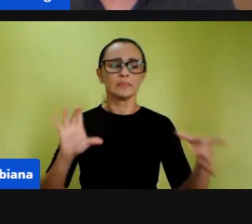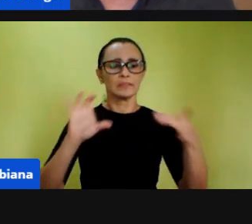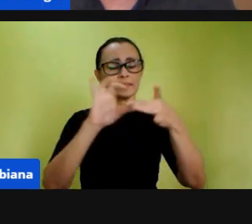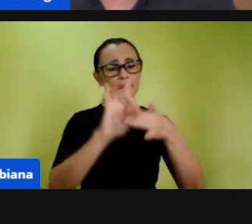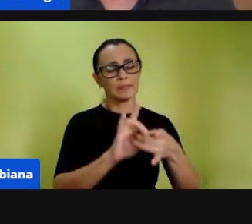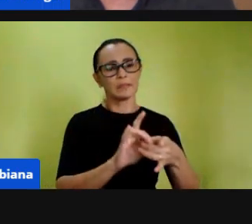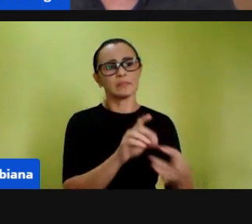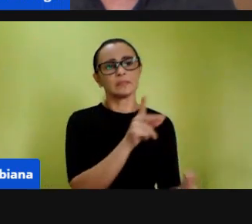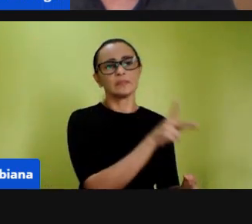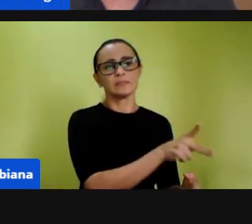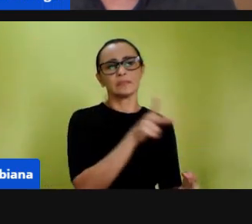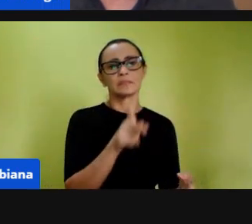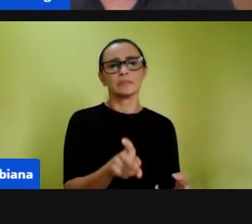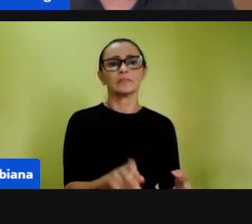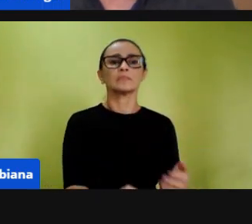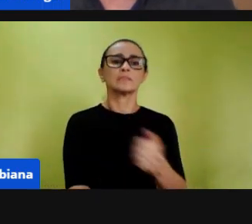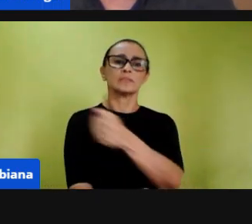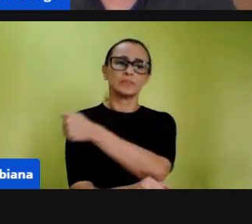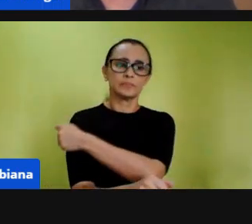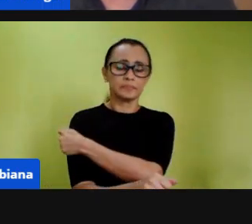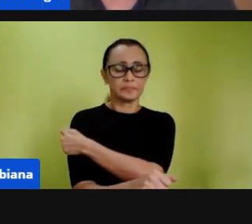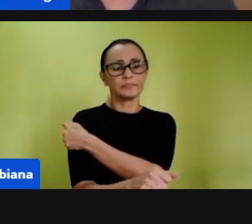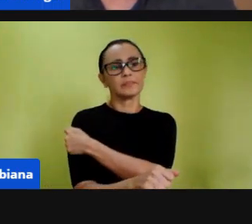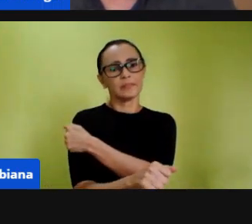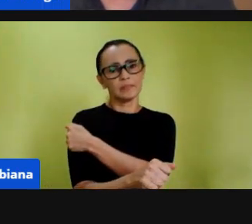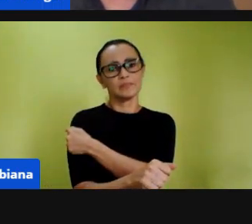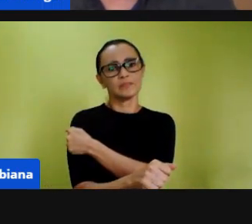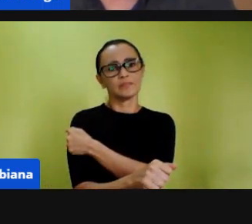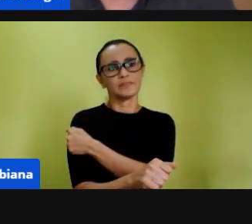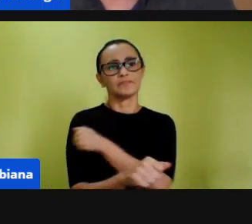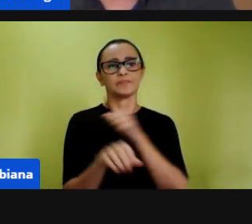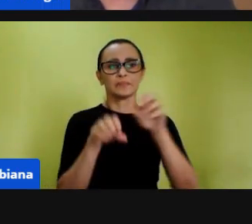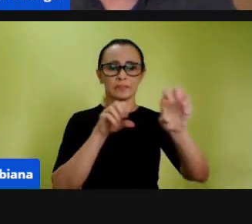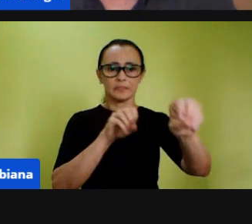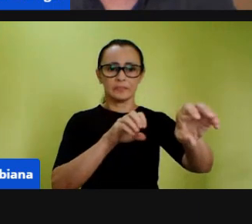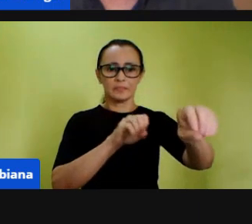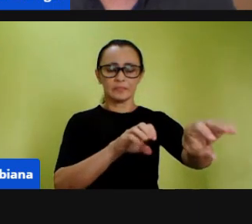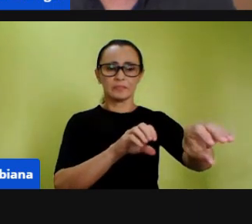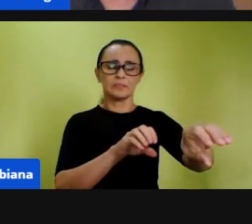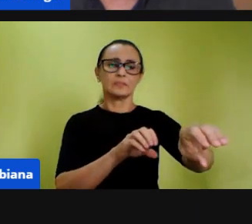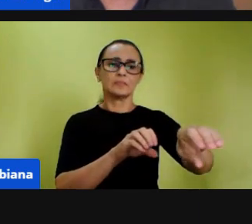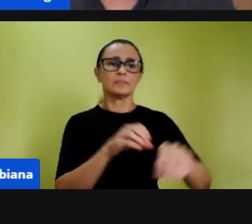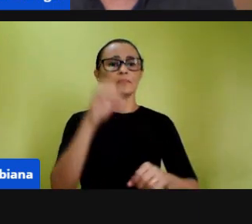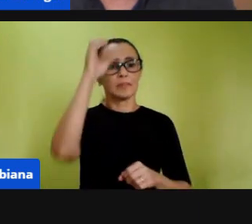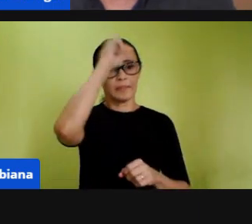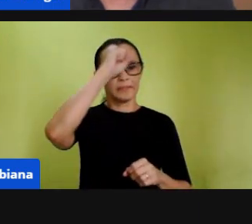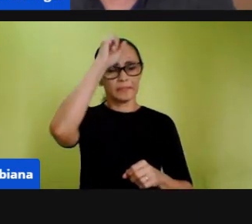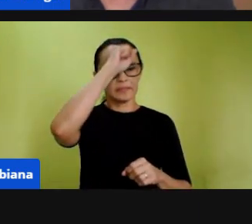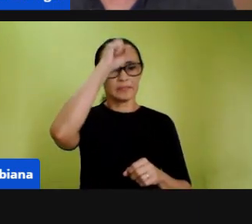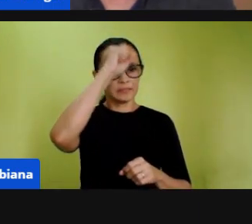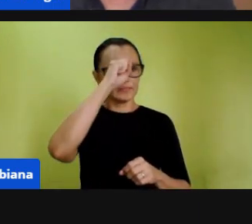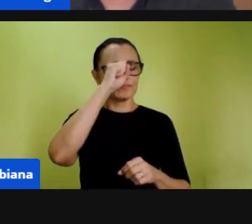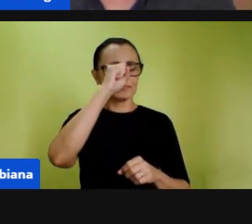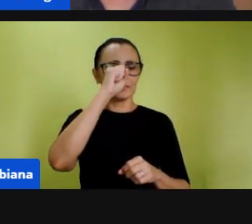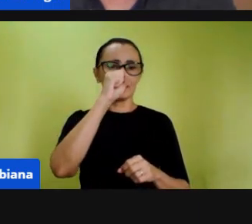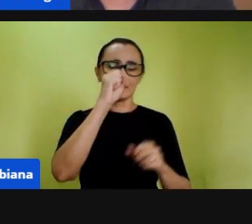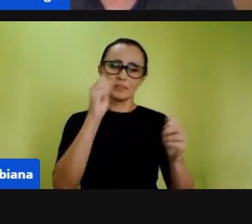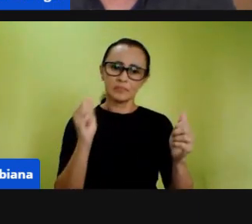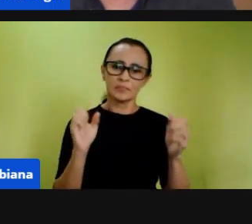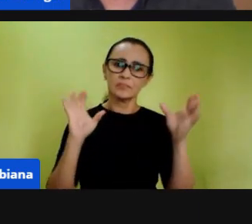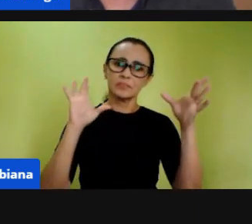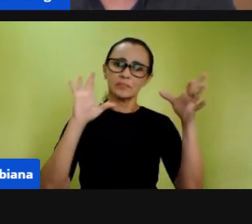a efetivação do ensino-aprendizagem. Então, eu penso que, em primeiro lugar, temos que pensar nas